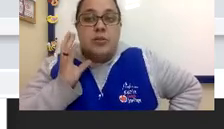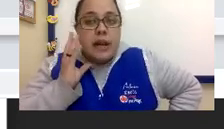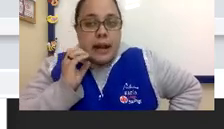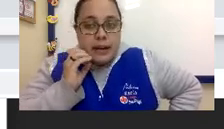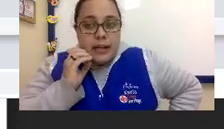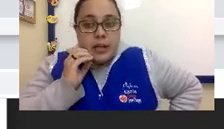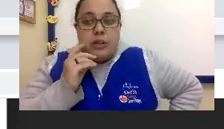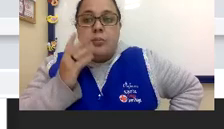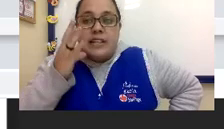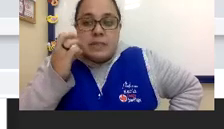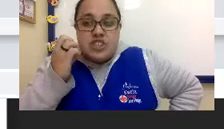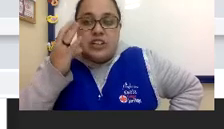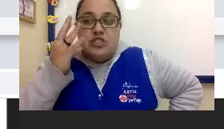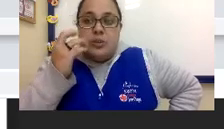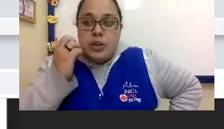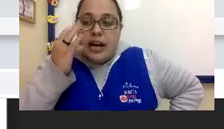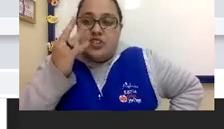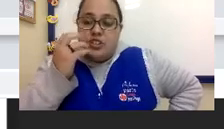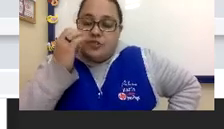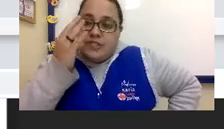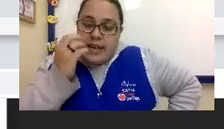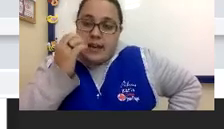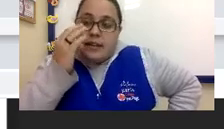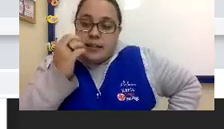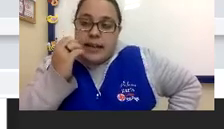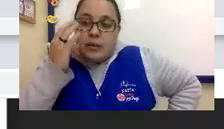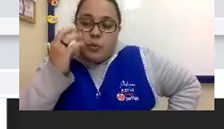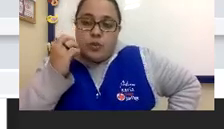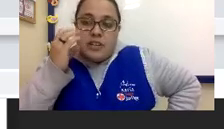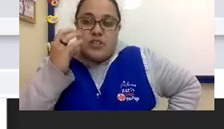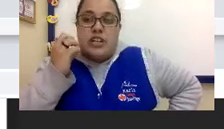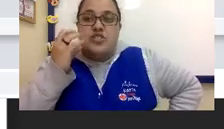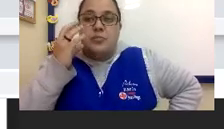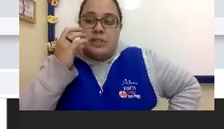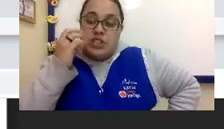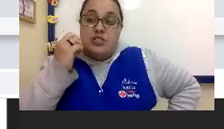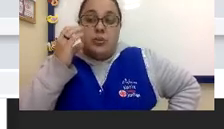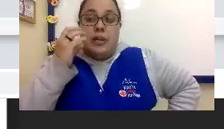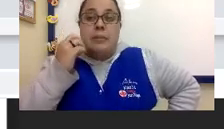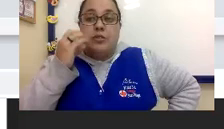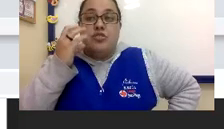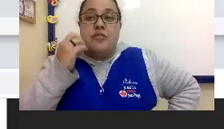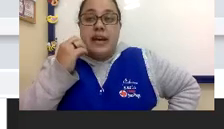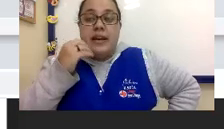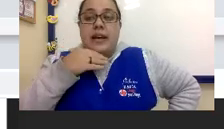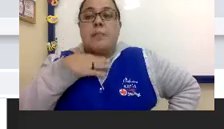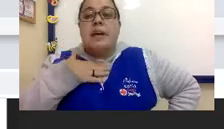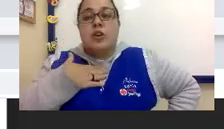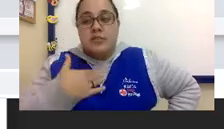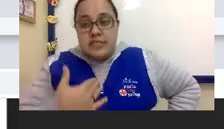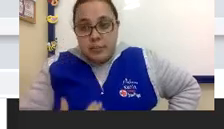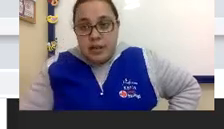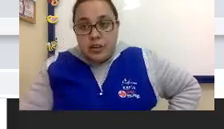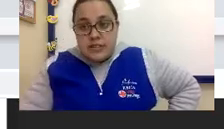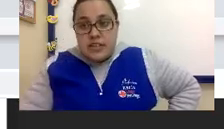é o triturar. Quanto mais mastigadinho a gente fizer, né? Quanto mais mastigadinho o alimento tiver,